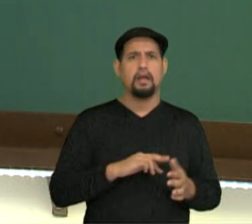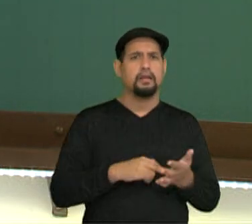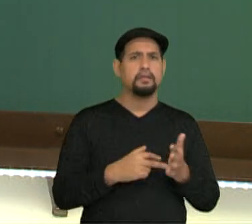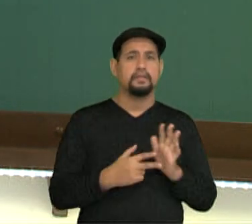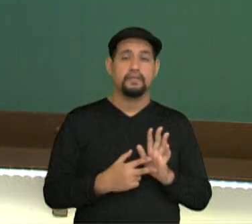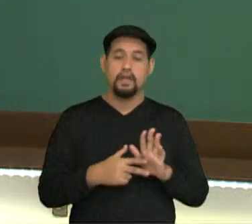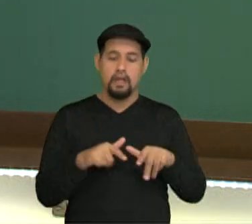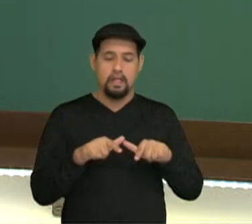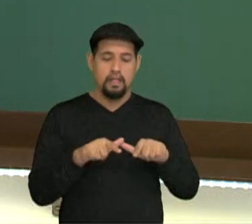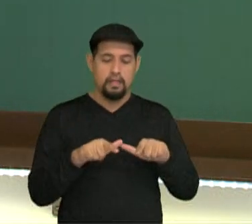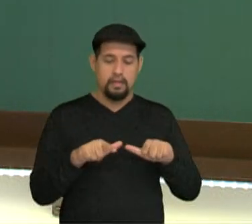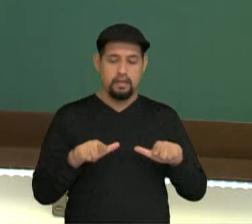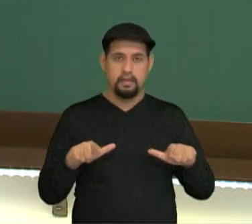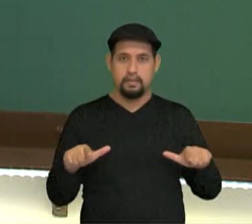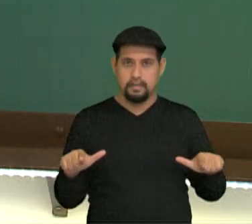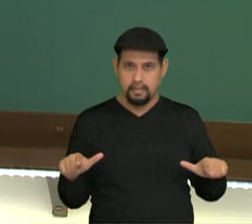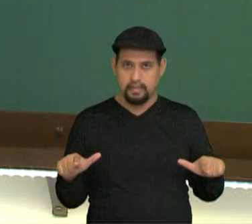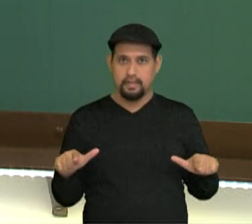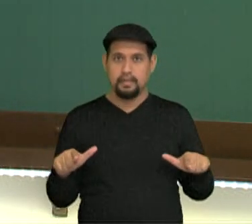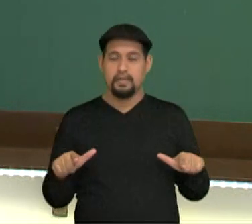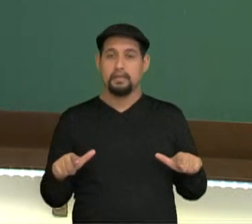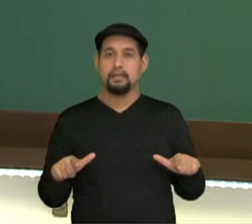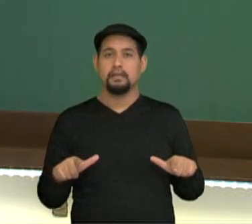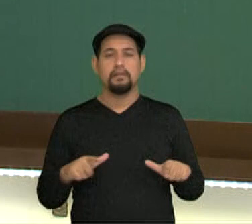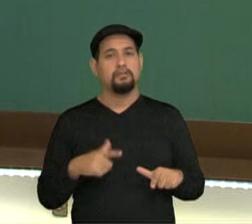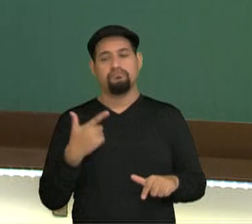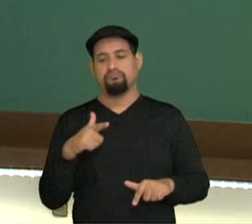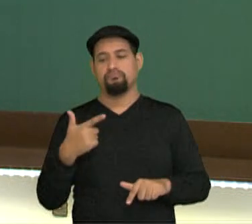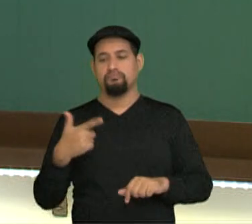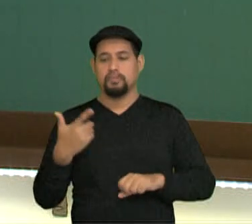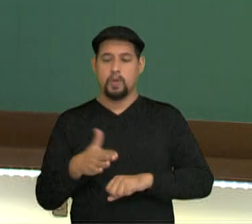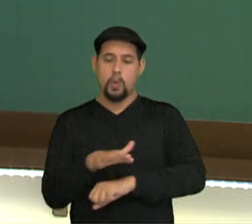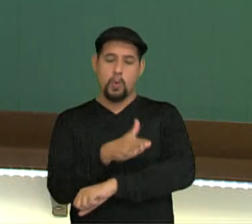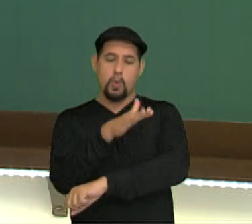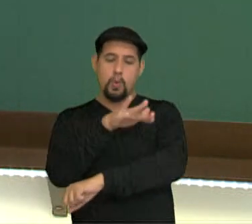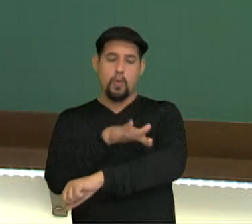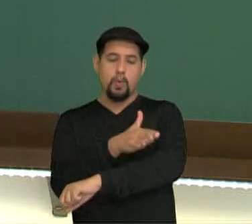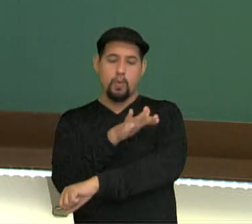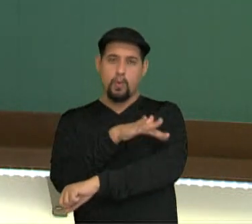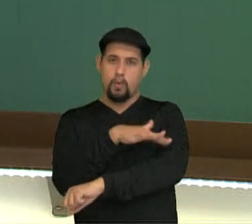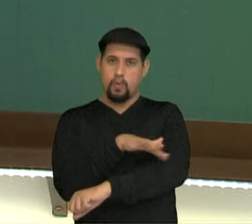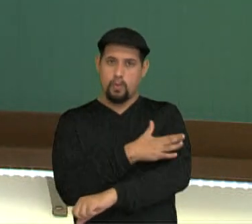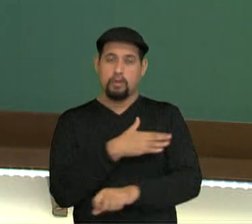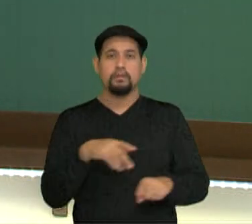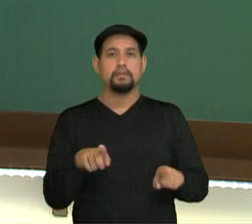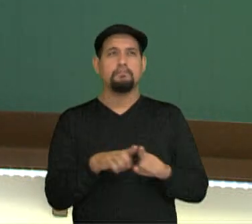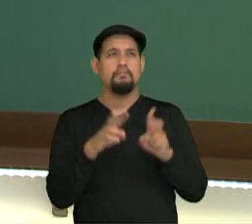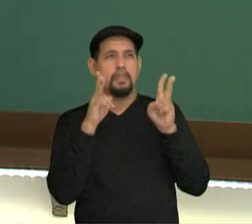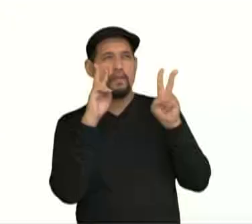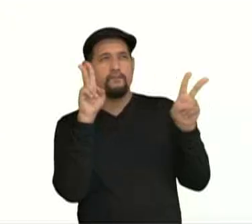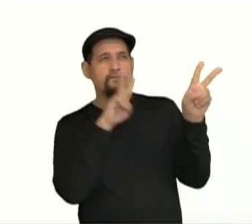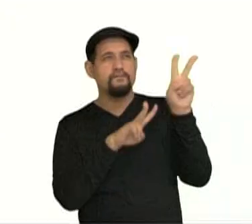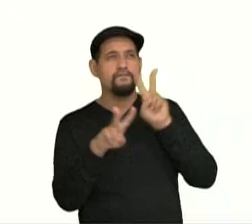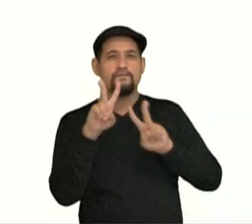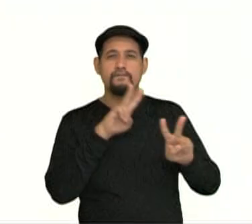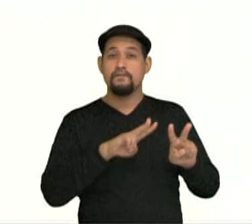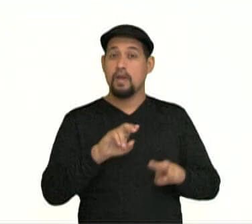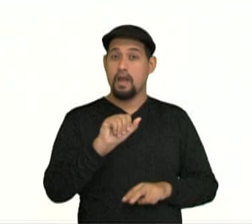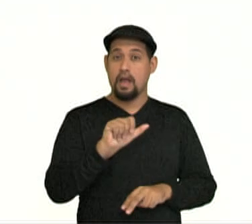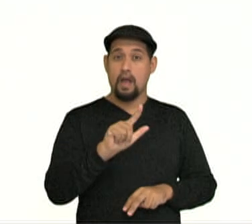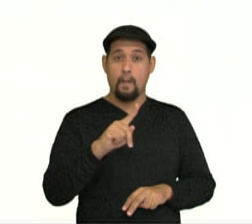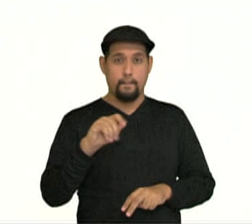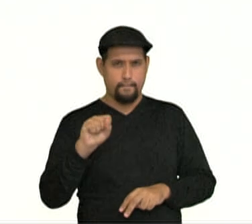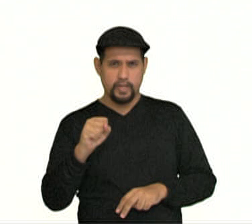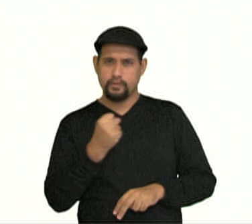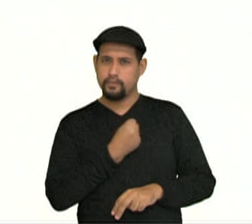relativamente plana, sem grandes ondulações. Diferente de que quando você olha lá nos Alpes escandinavos, no número 1,